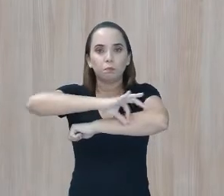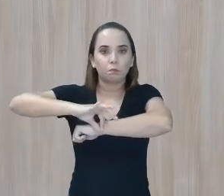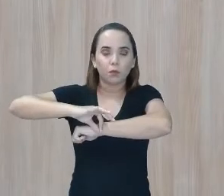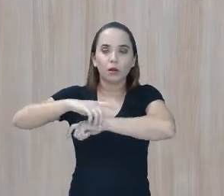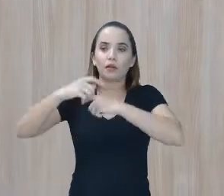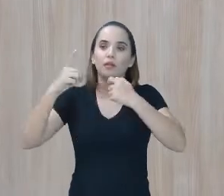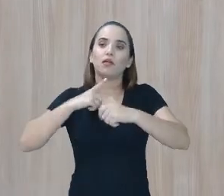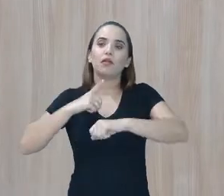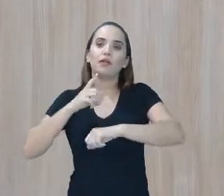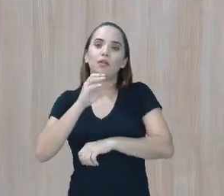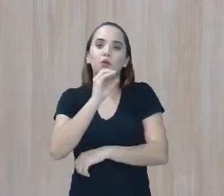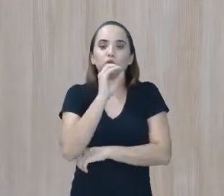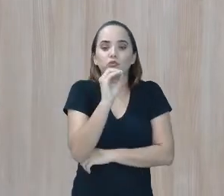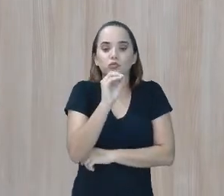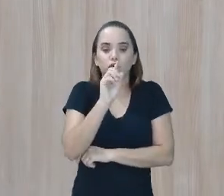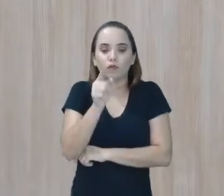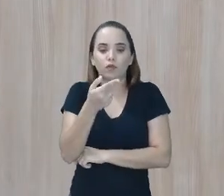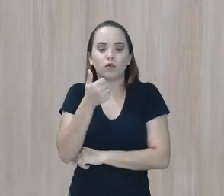esse ponto